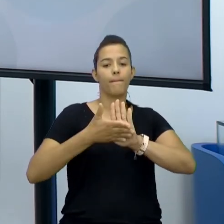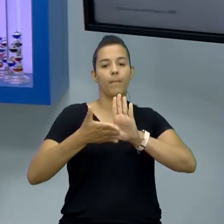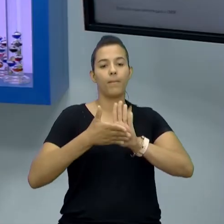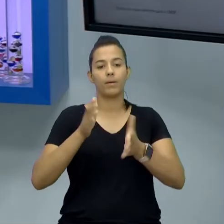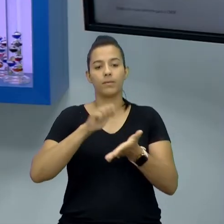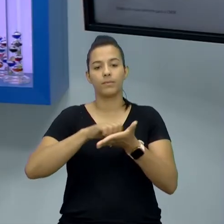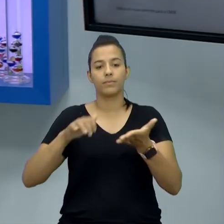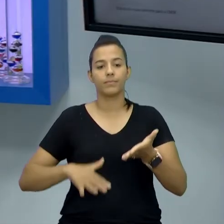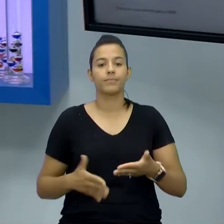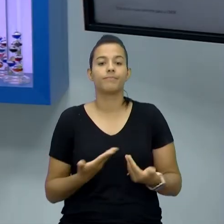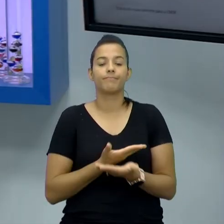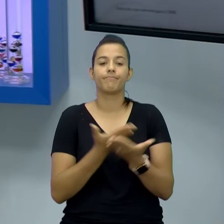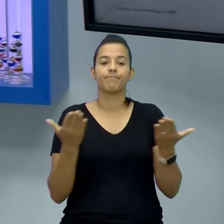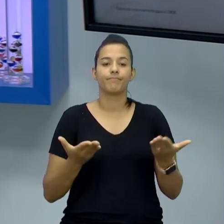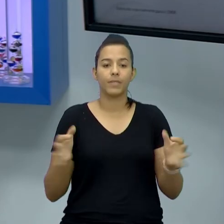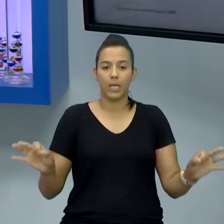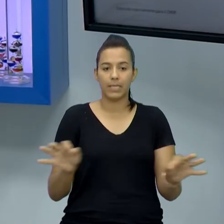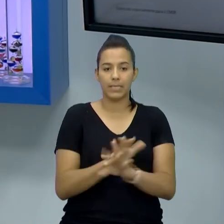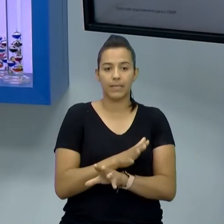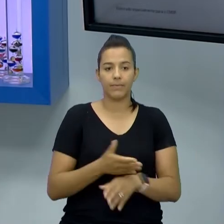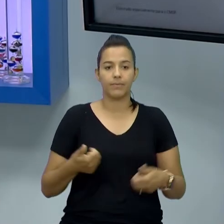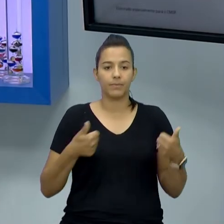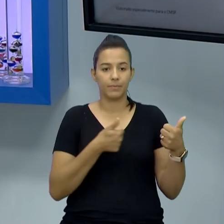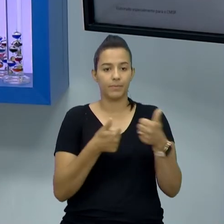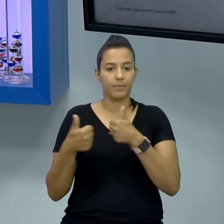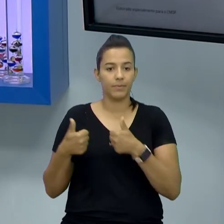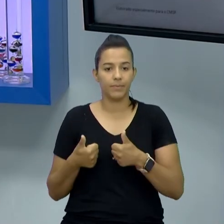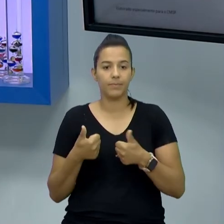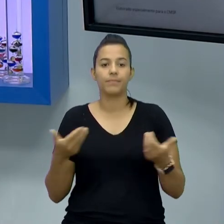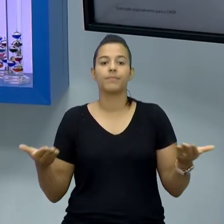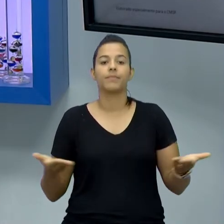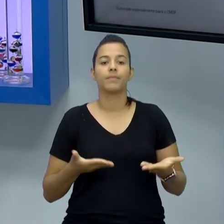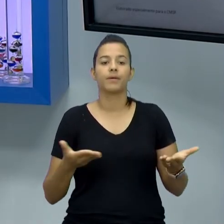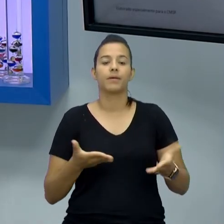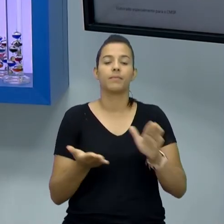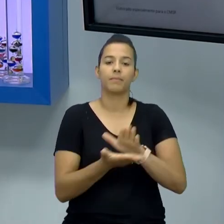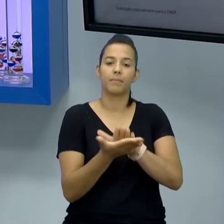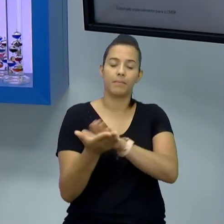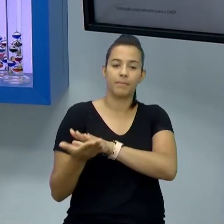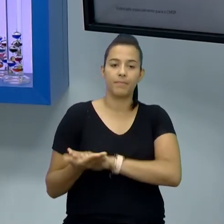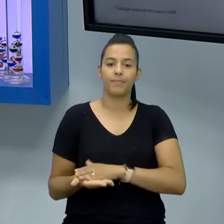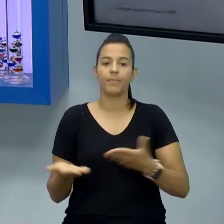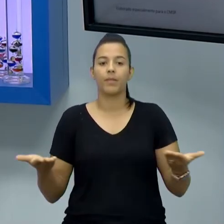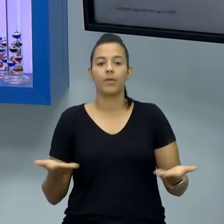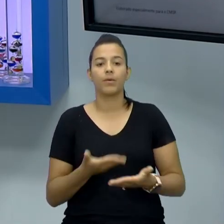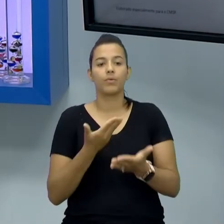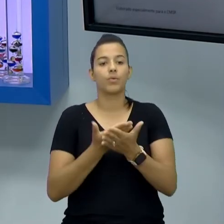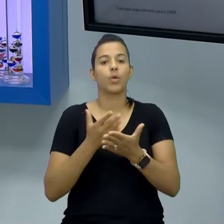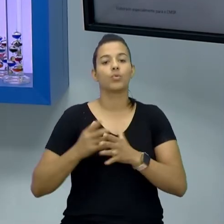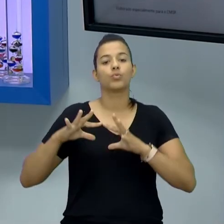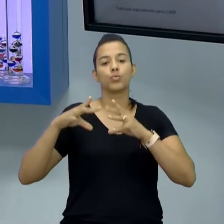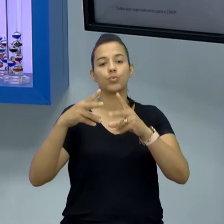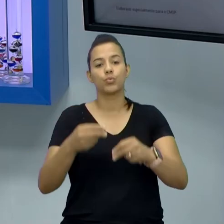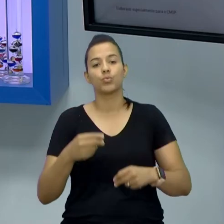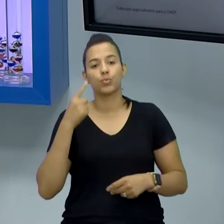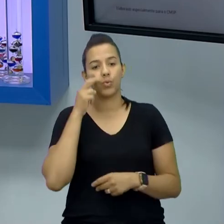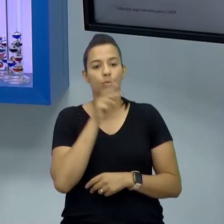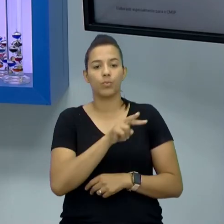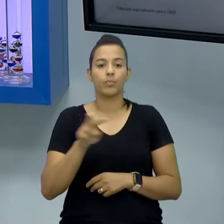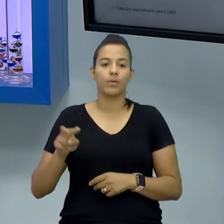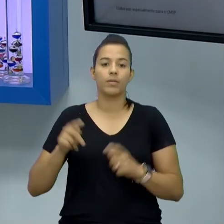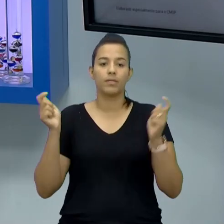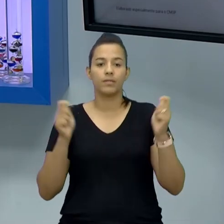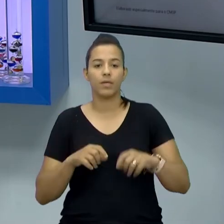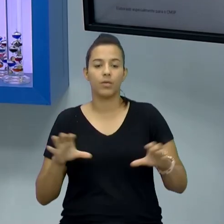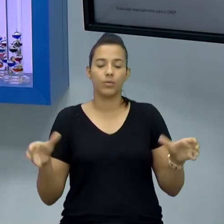atividade. Gibalina, fechamos! Olha, parabéns, fechamos aí para todo mundo desse ano. O pessoal aqui,